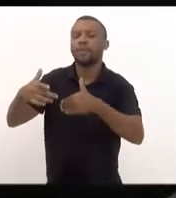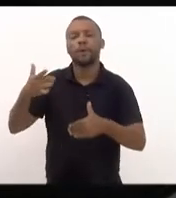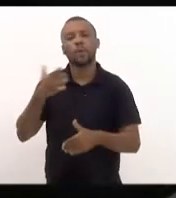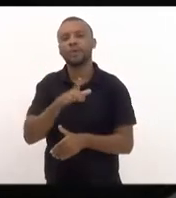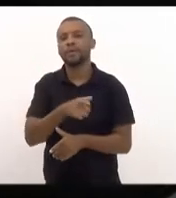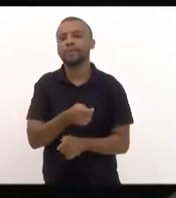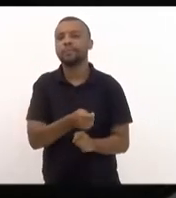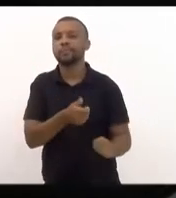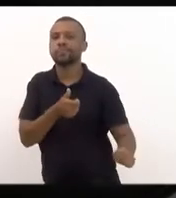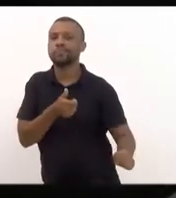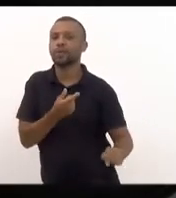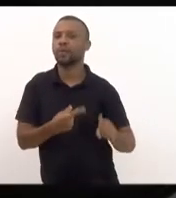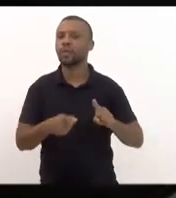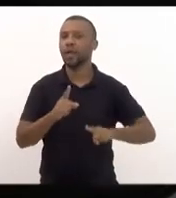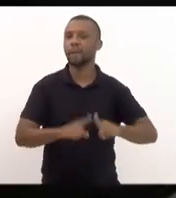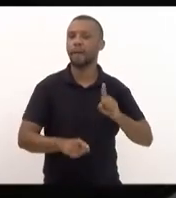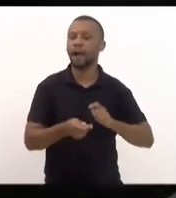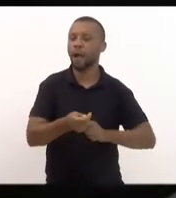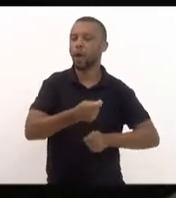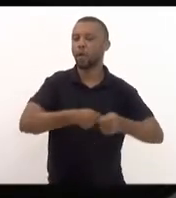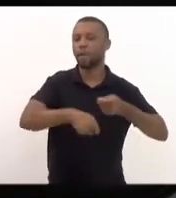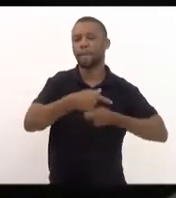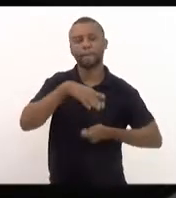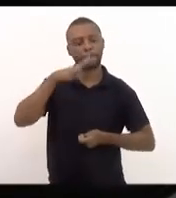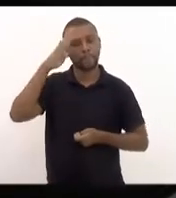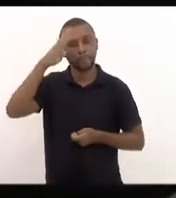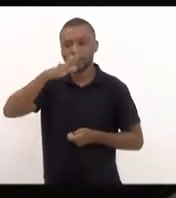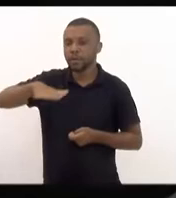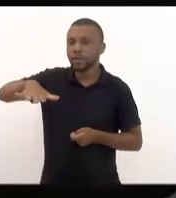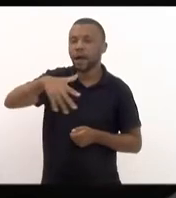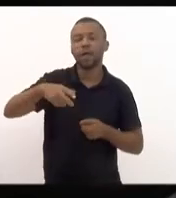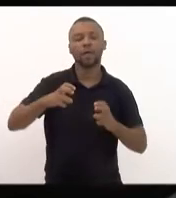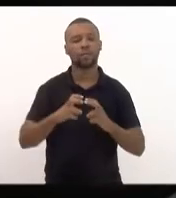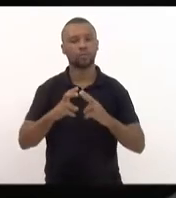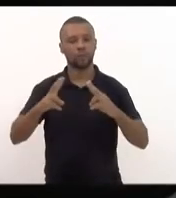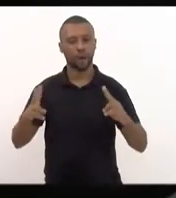nessas áreas, principalmente no entorno do Arco Metropolitano.